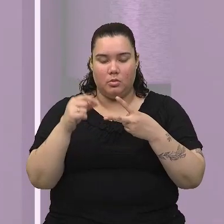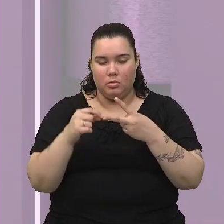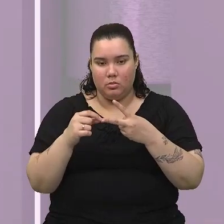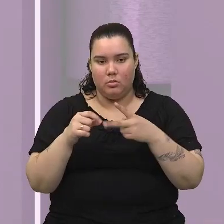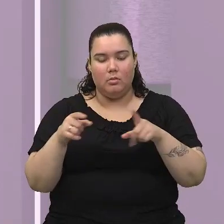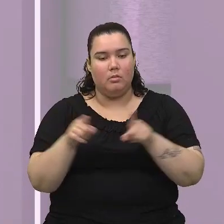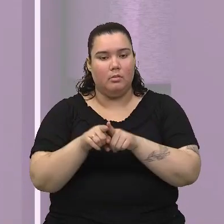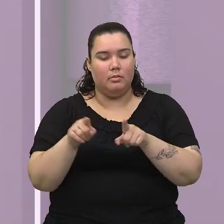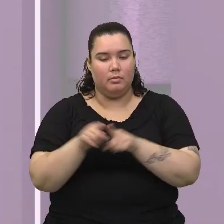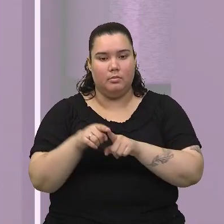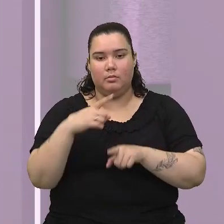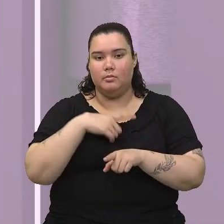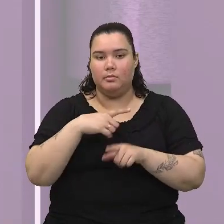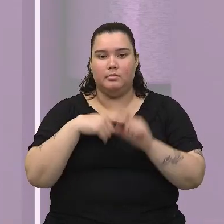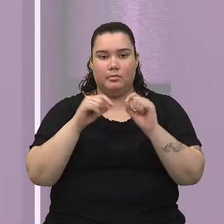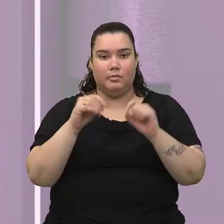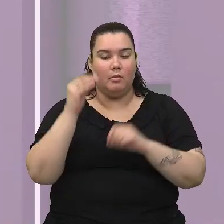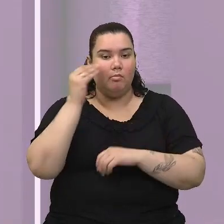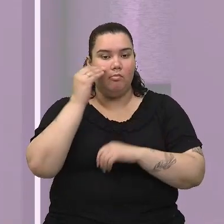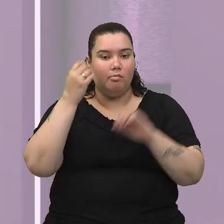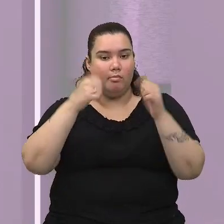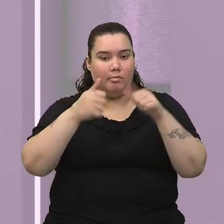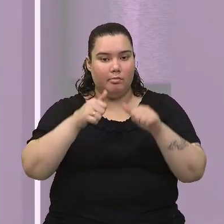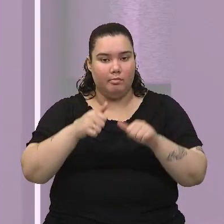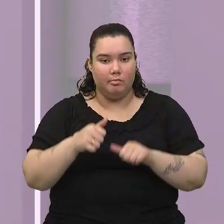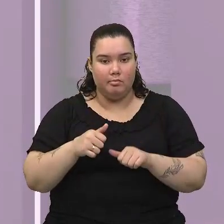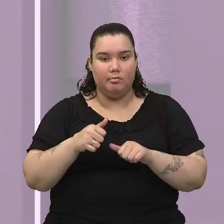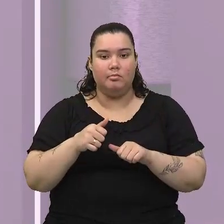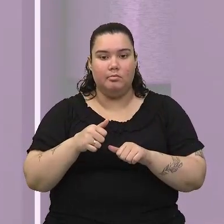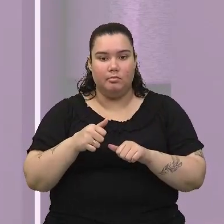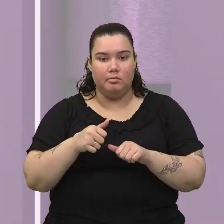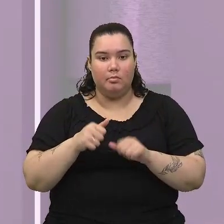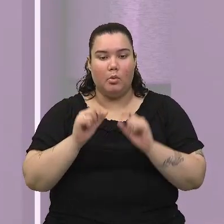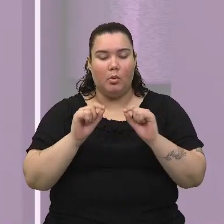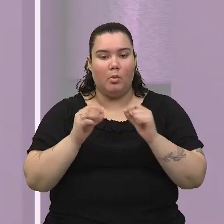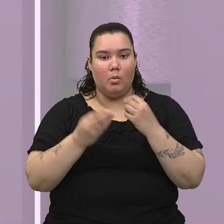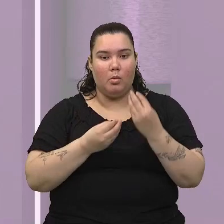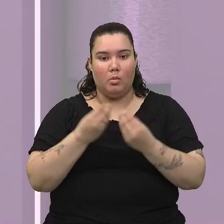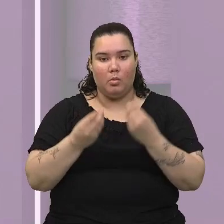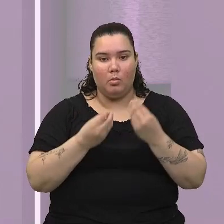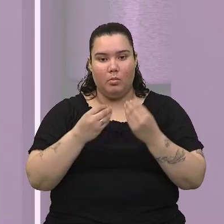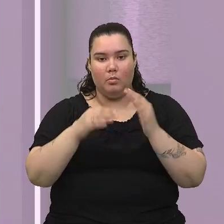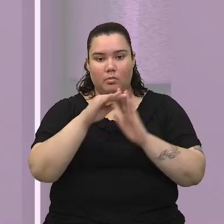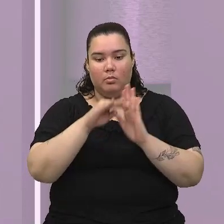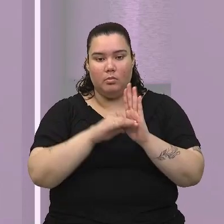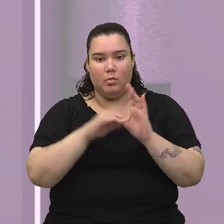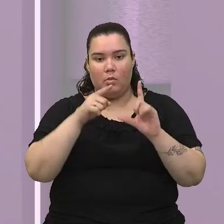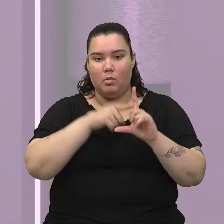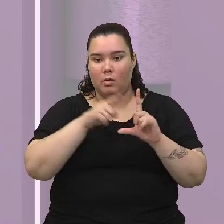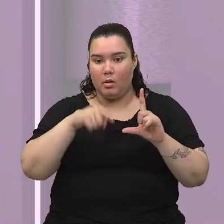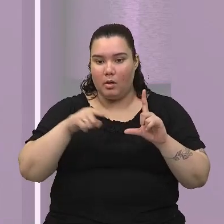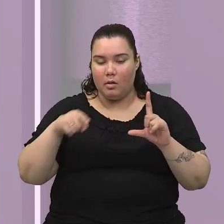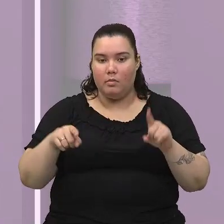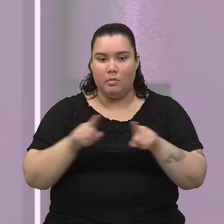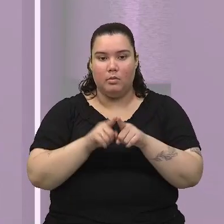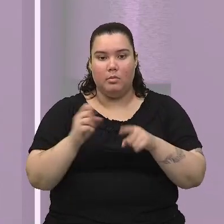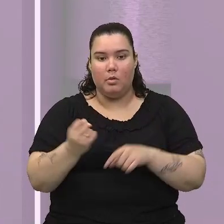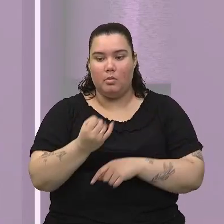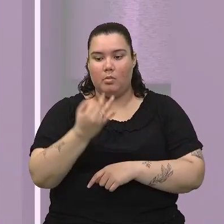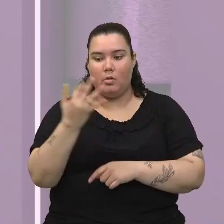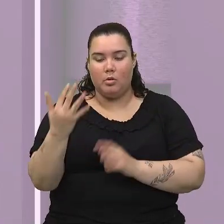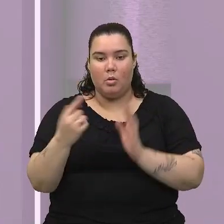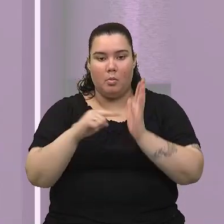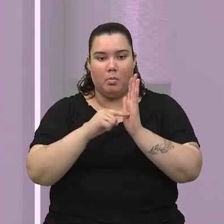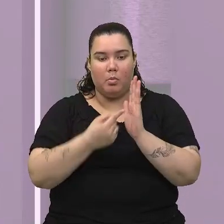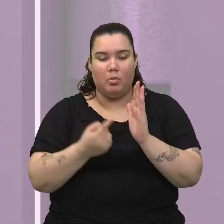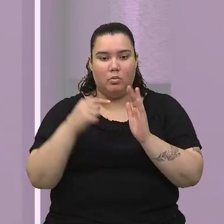automaticamente também a gente vai verificar no futuro próximo, tá? Como determinar também o gráfico e a quantidade de pontos que esse